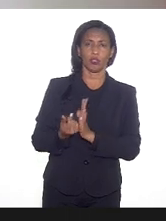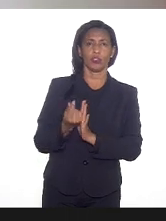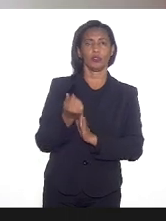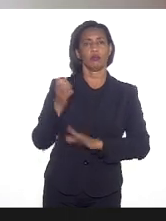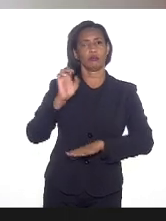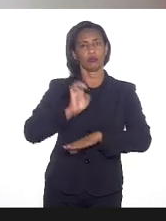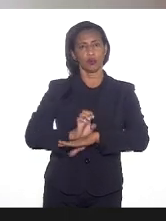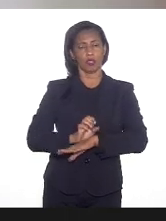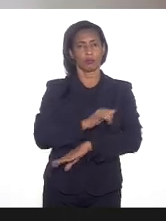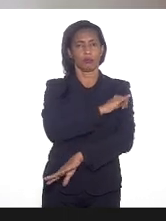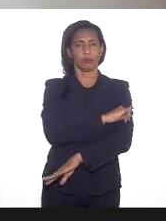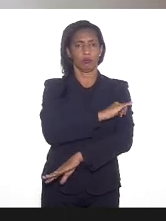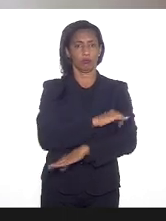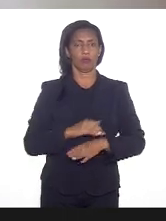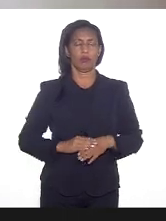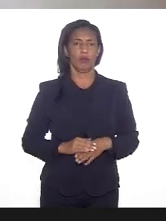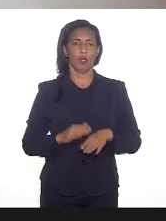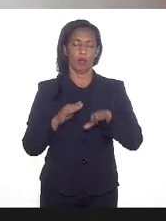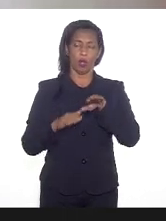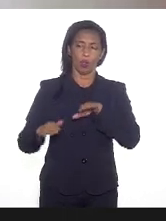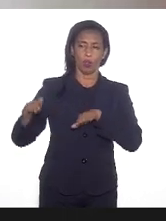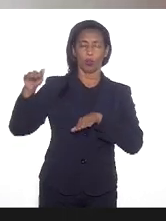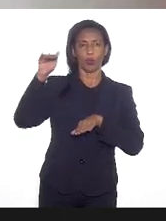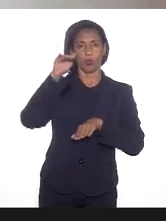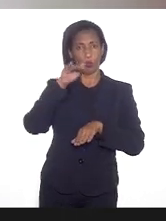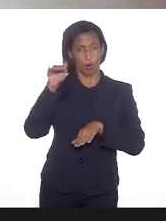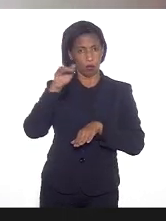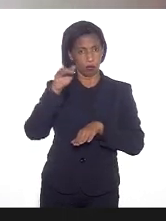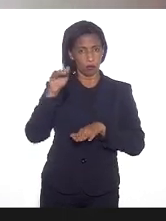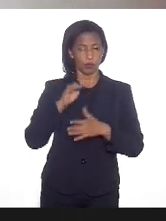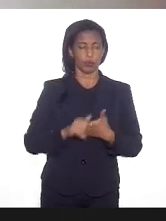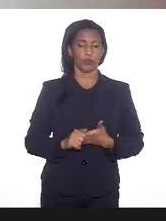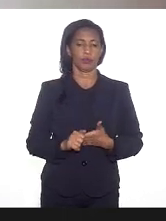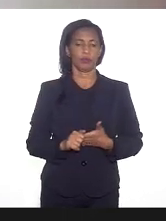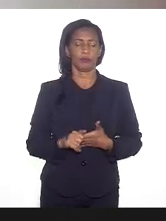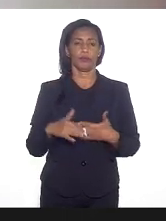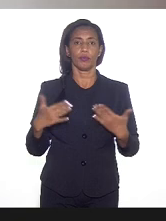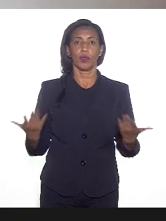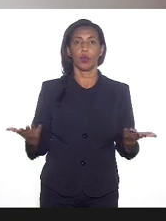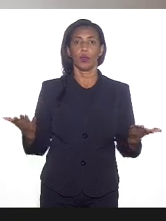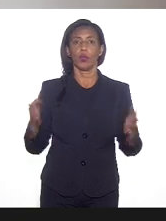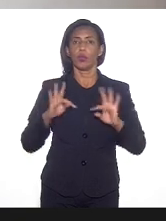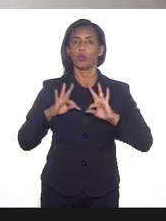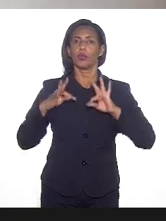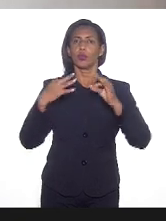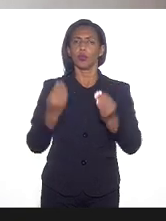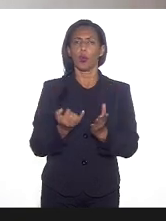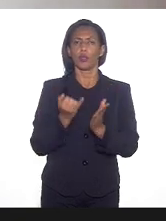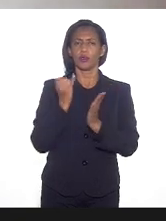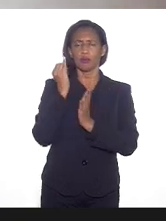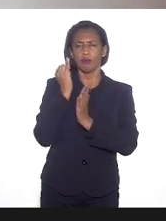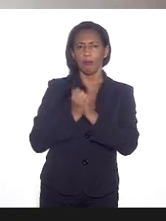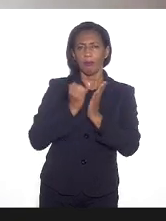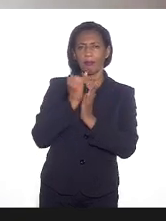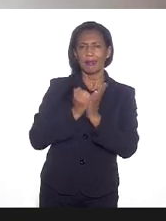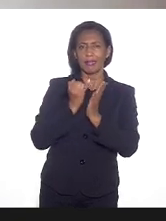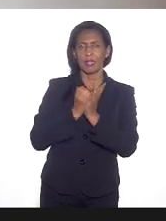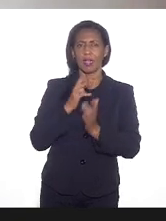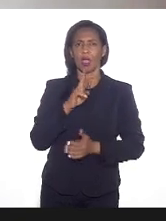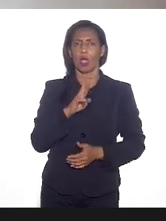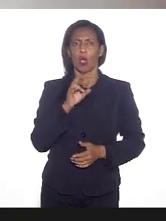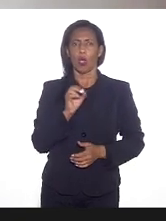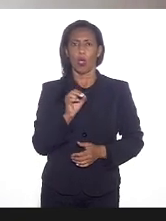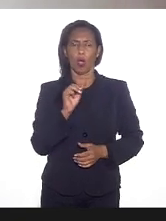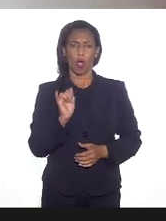Janeiro. No auge da crise fiscal do Estado do Rio de Janeiro, praticamente todas as receitas de royalties foram